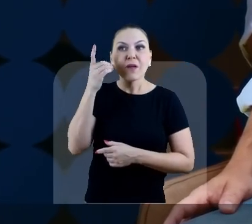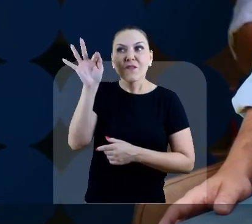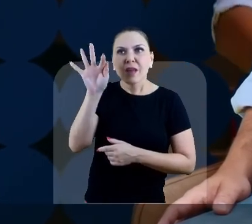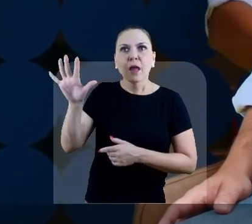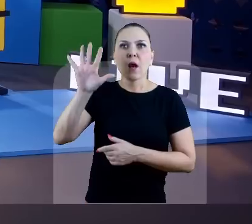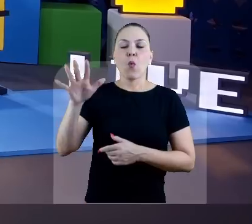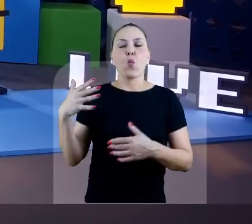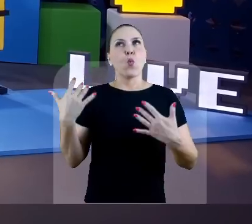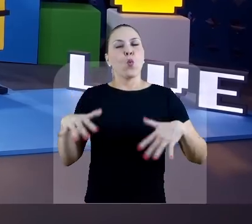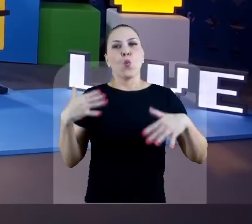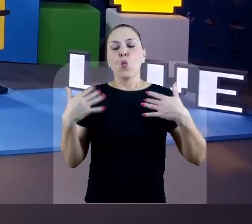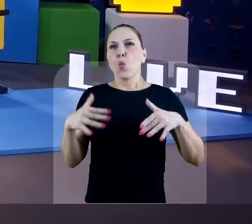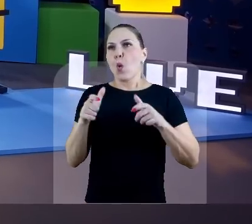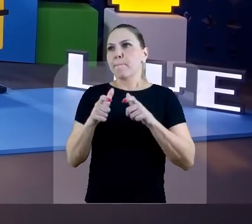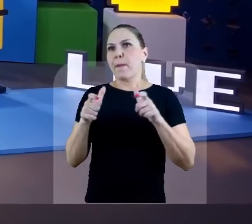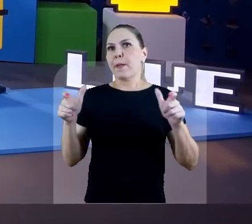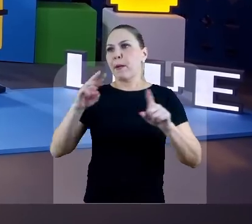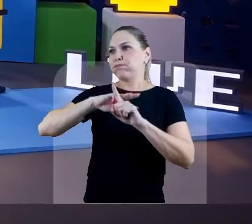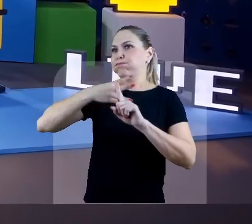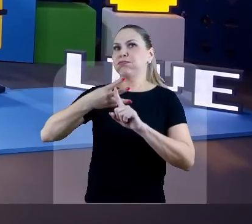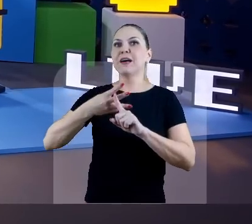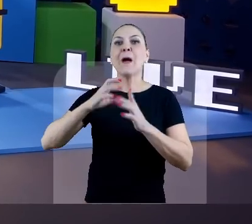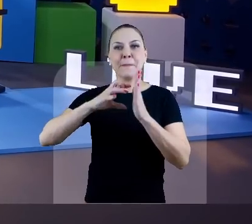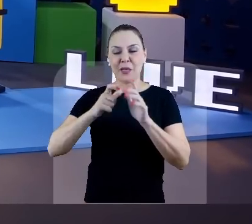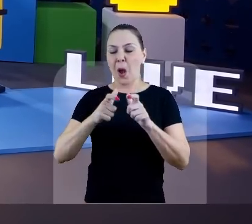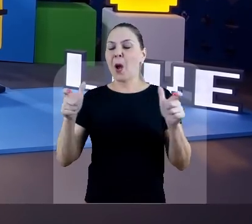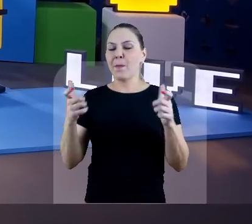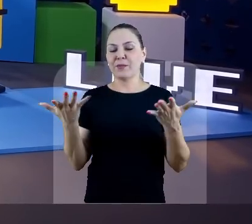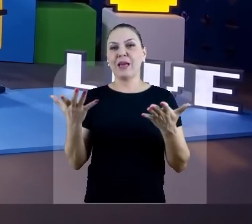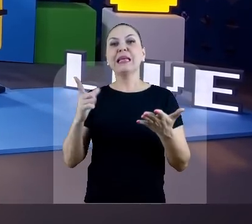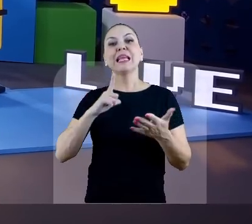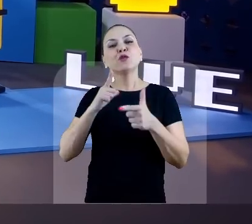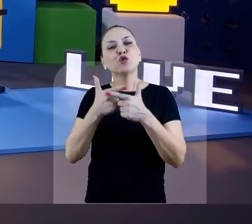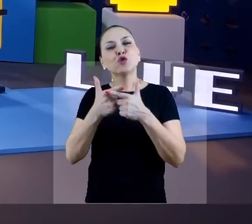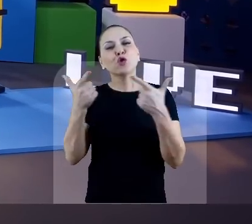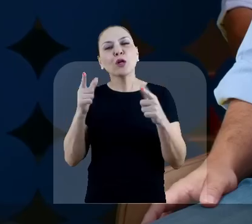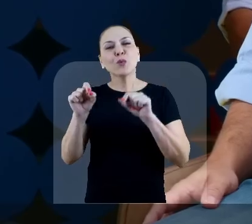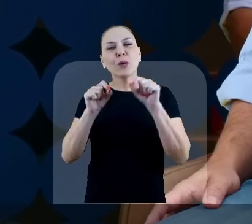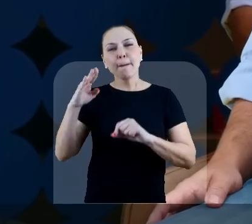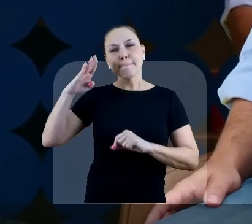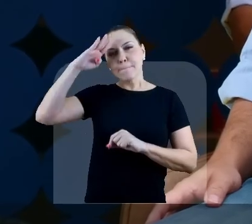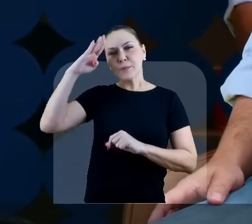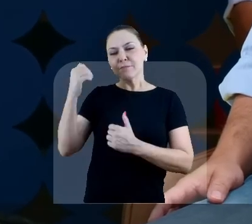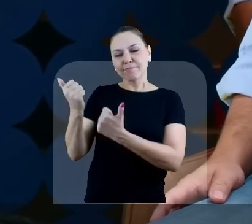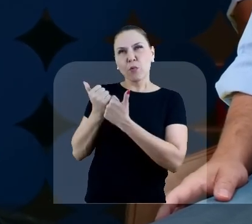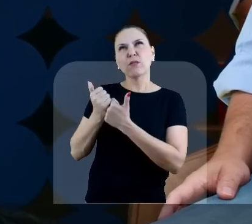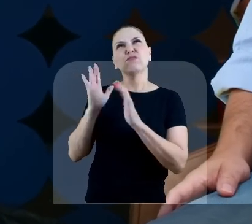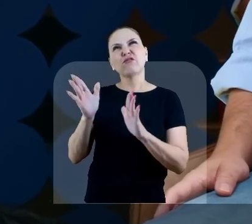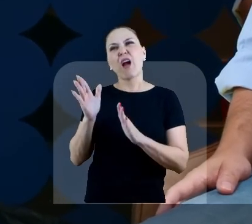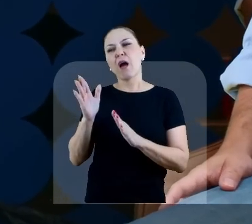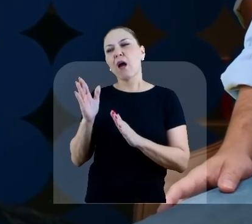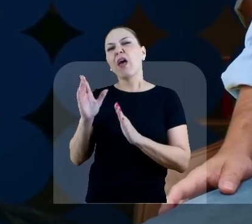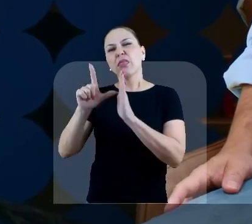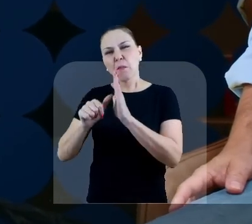deputados federais. Eu tenho tido a sorte de ter o Bolsonaro, desde